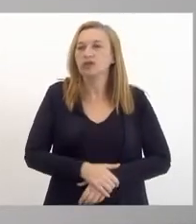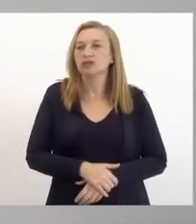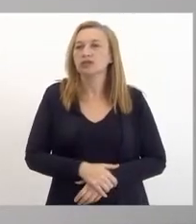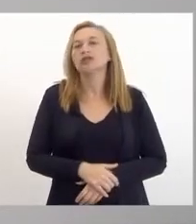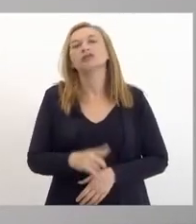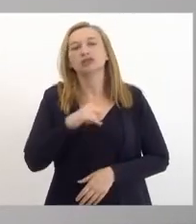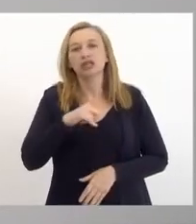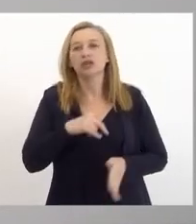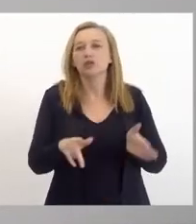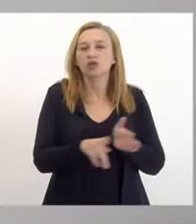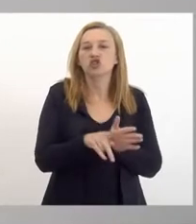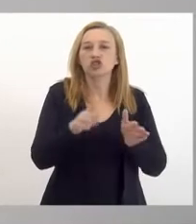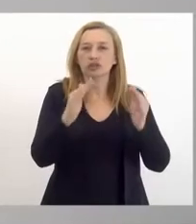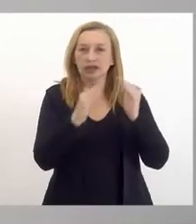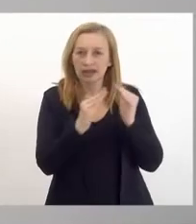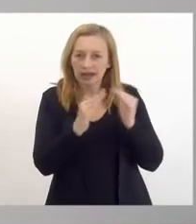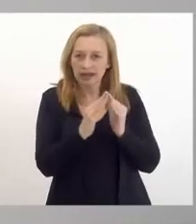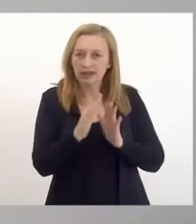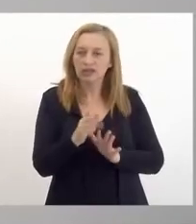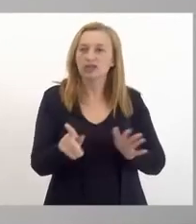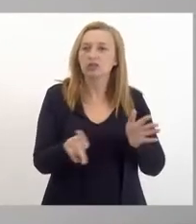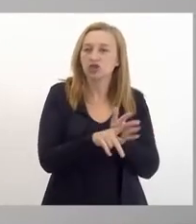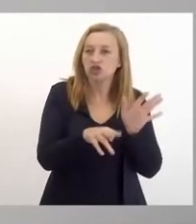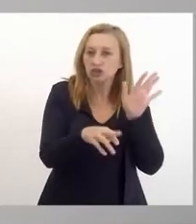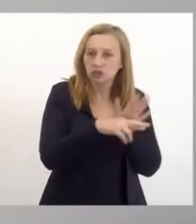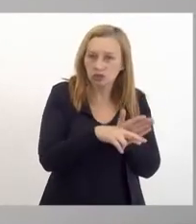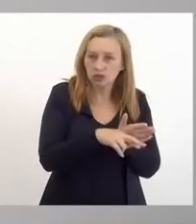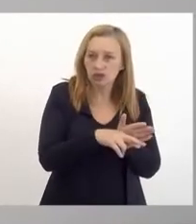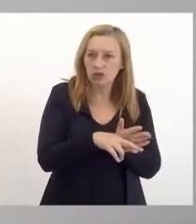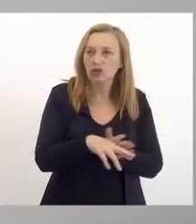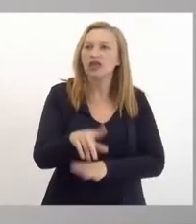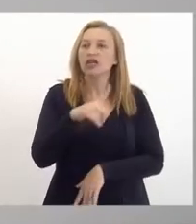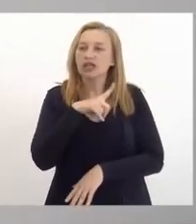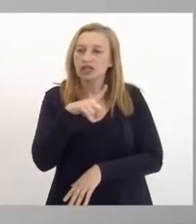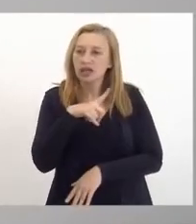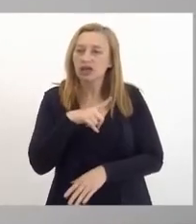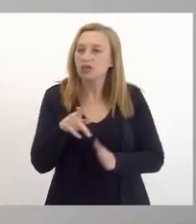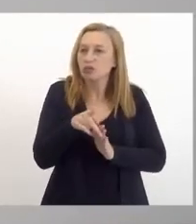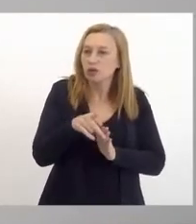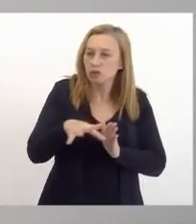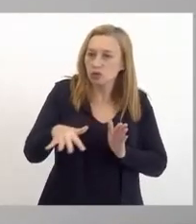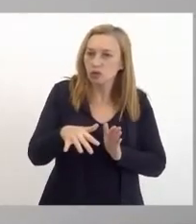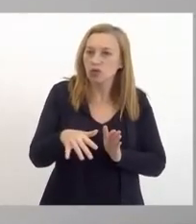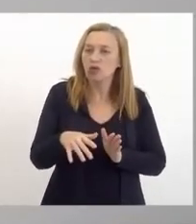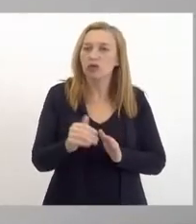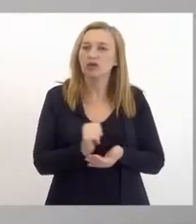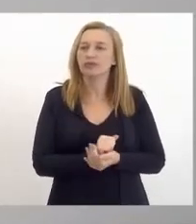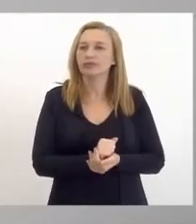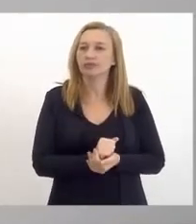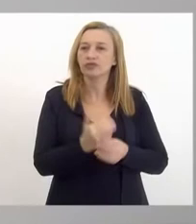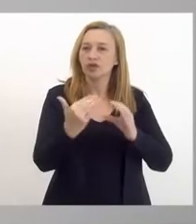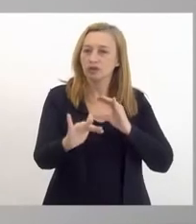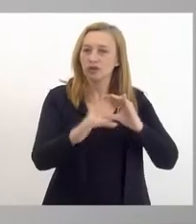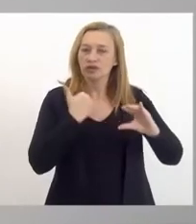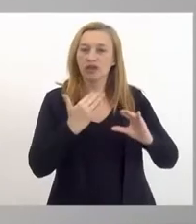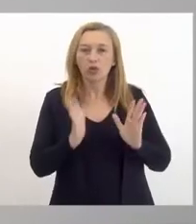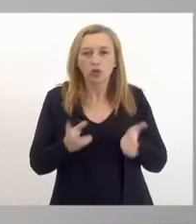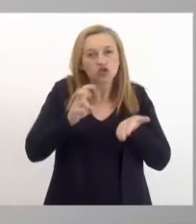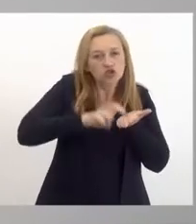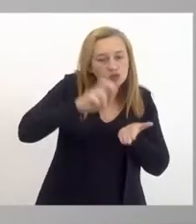um projeto na casa, um projeto de resolução que tem um protocolo, ele foi me passado hoje pela